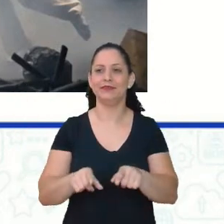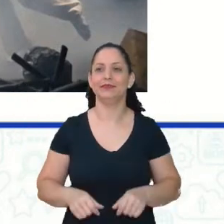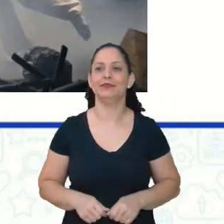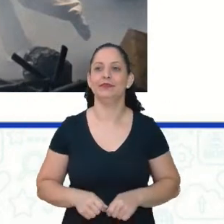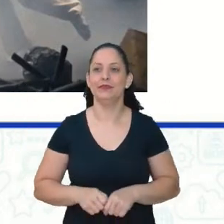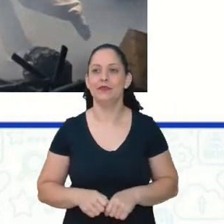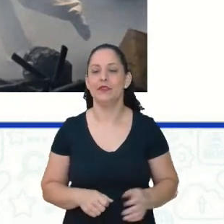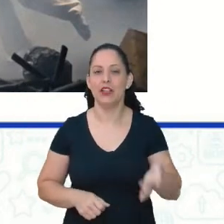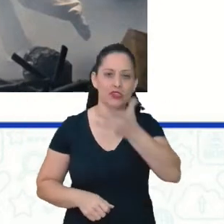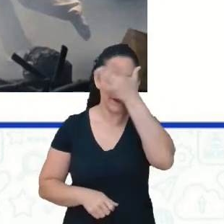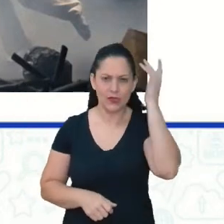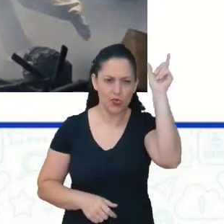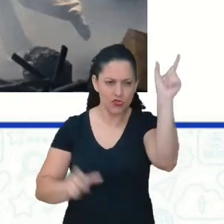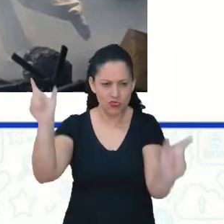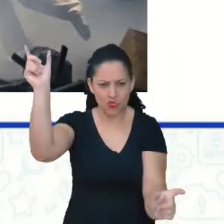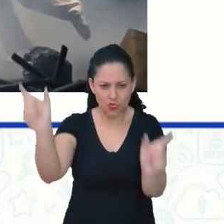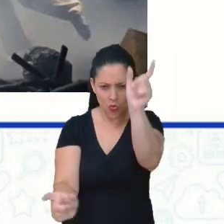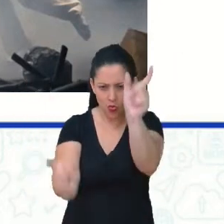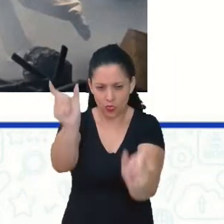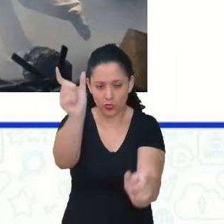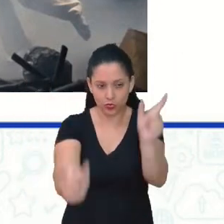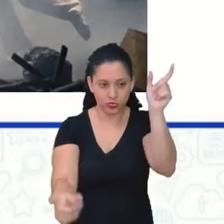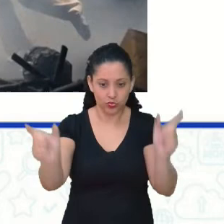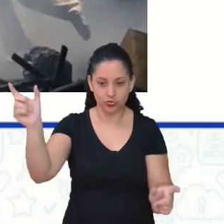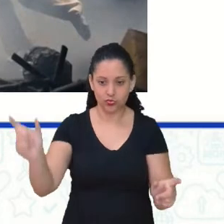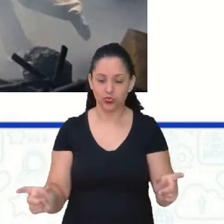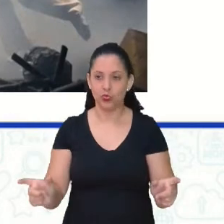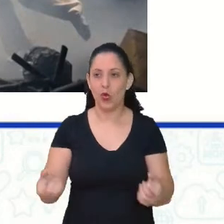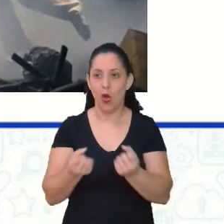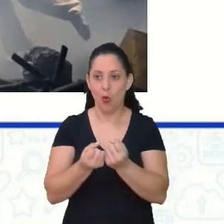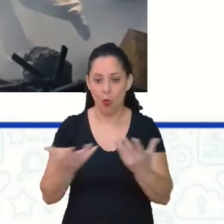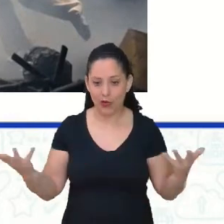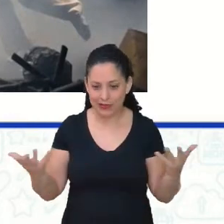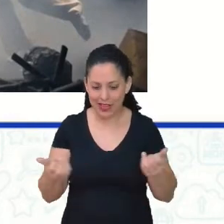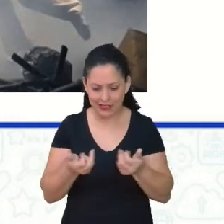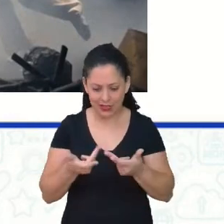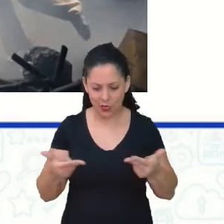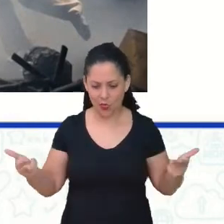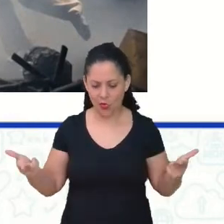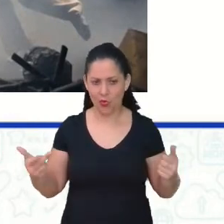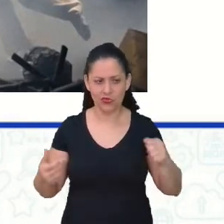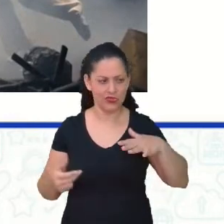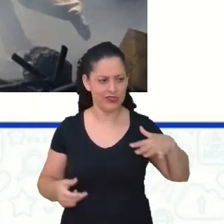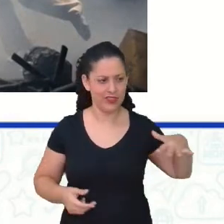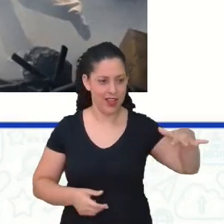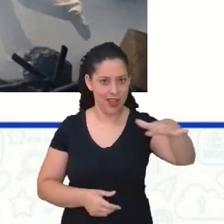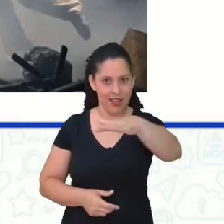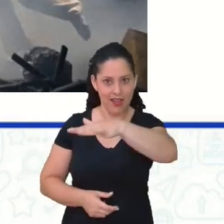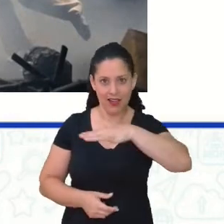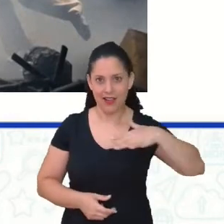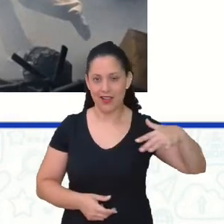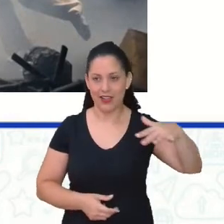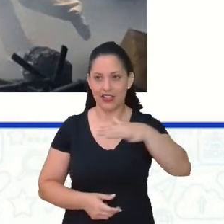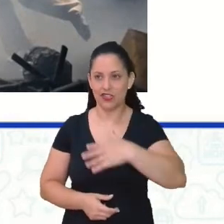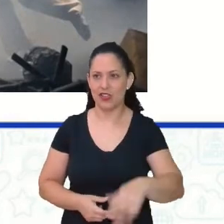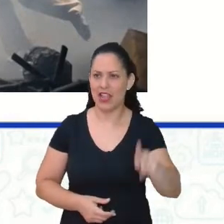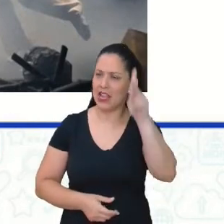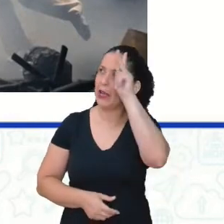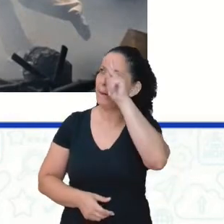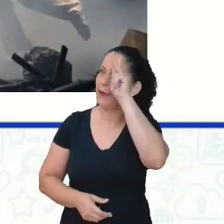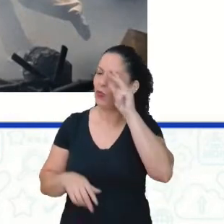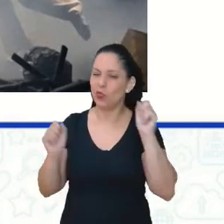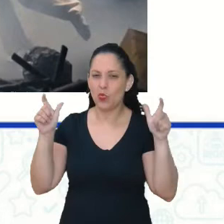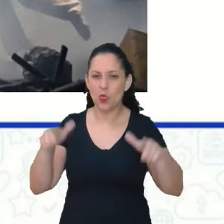os atores atuando junto com uma quantidade enorme de objetos, de cena, né? Que lembram um ferro velho,